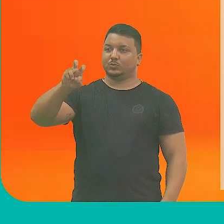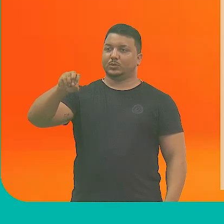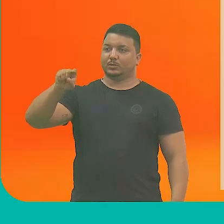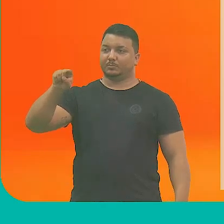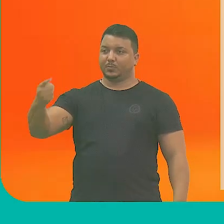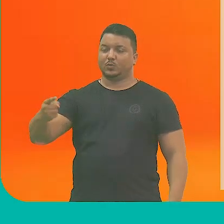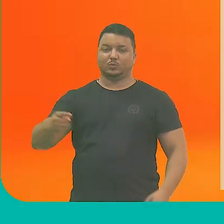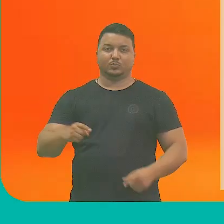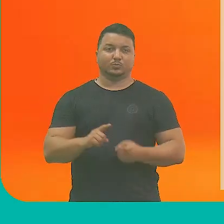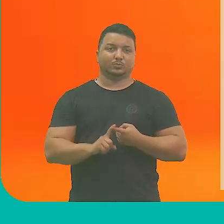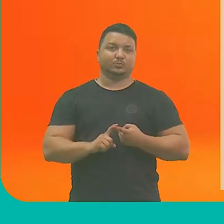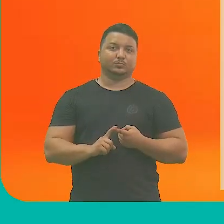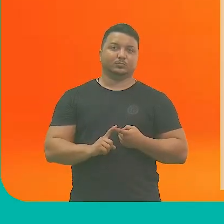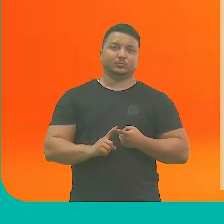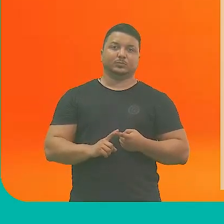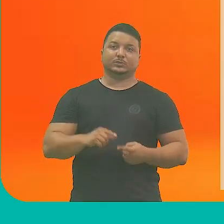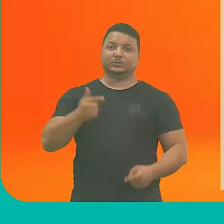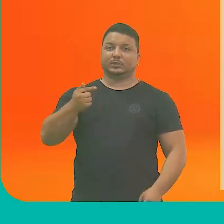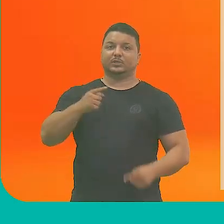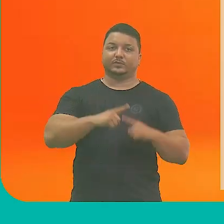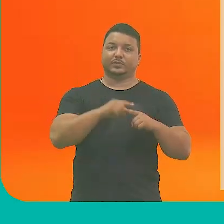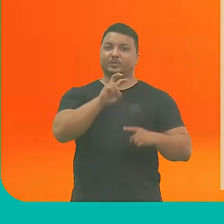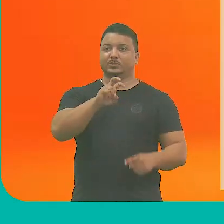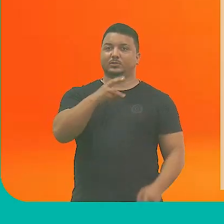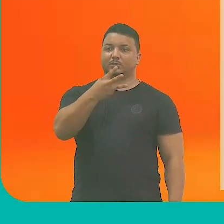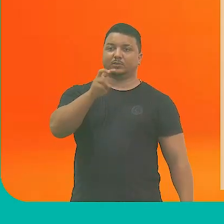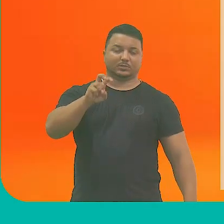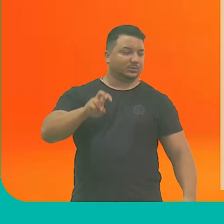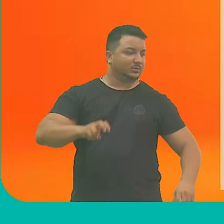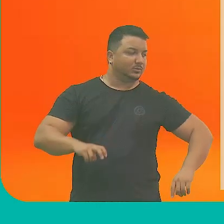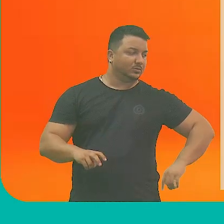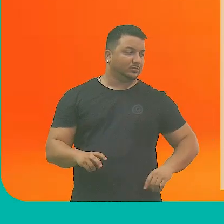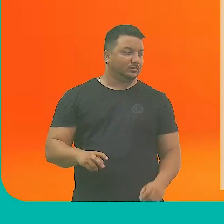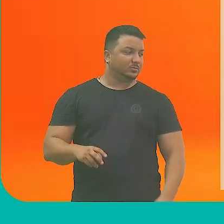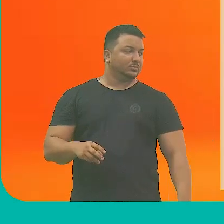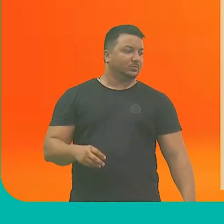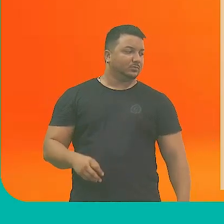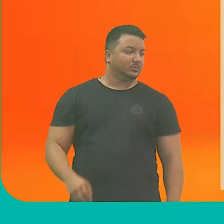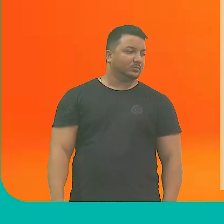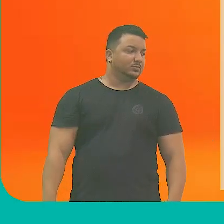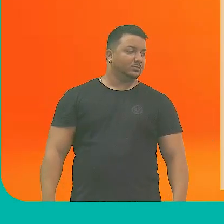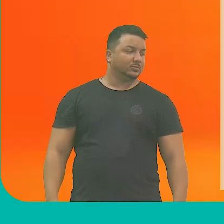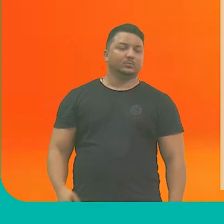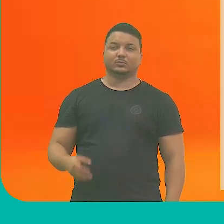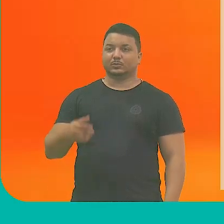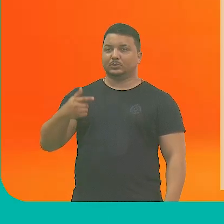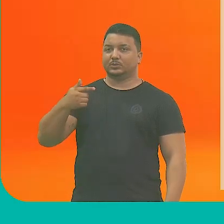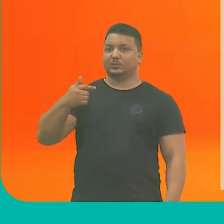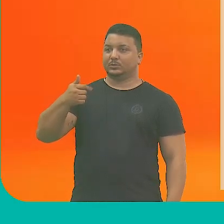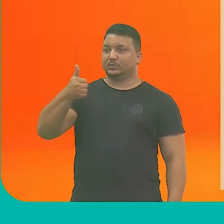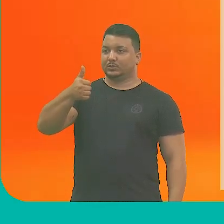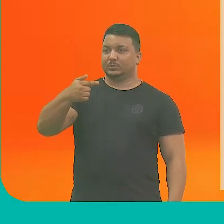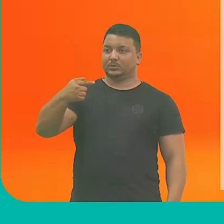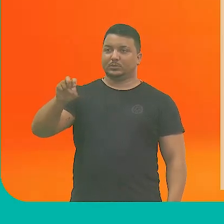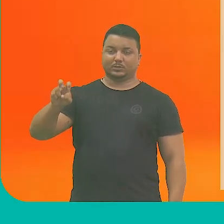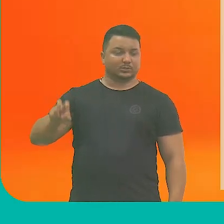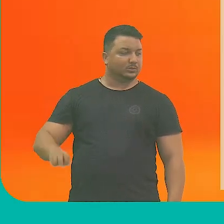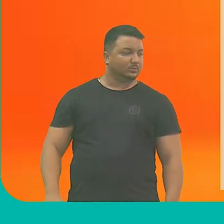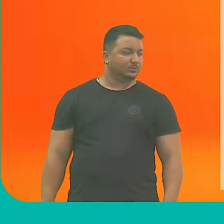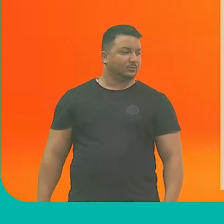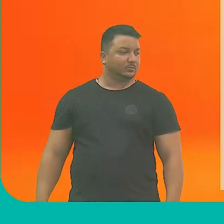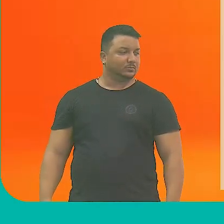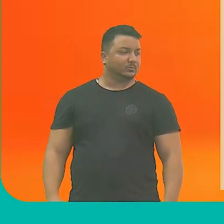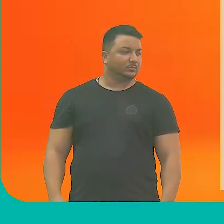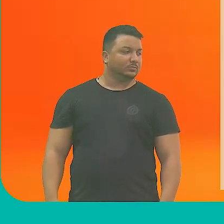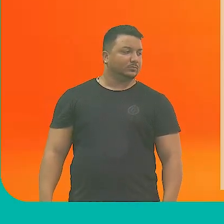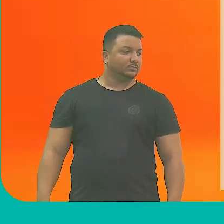150.000. 7 vezes 5, 35. 7 vezes 2, 14. Vai dar 175. Quando